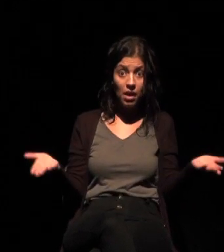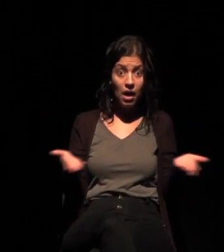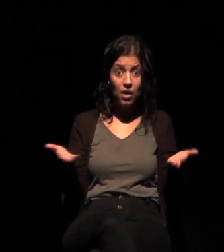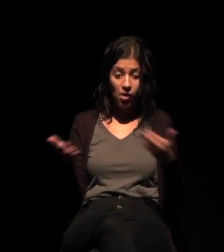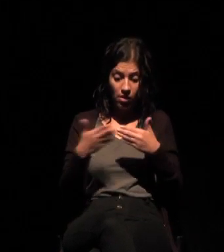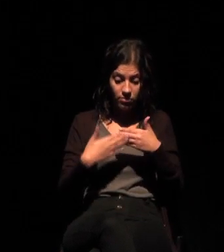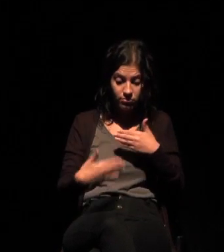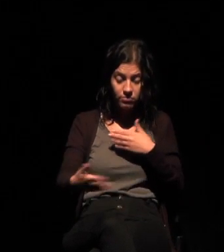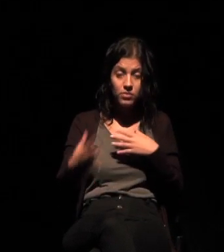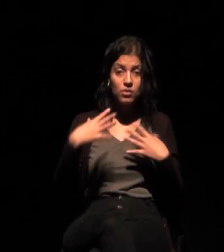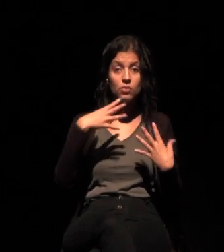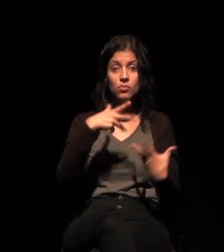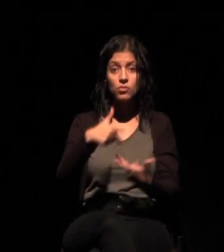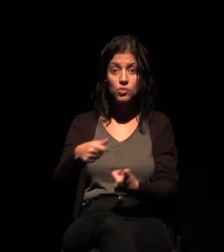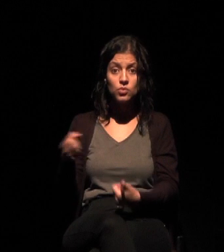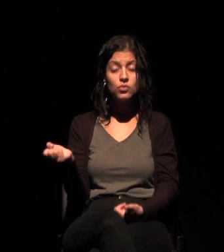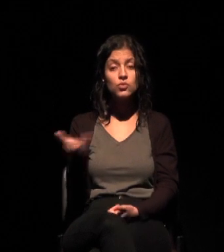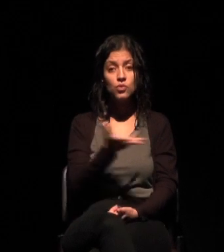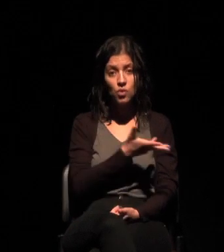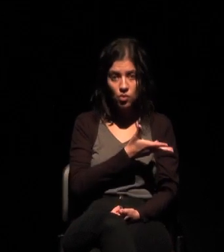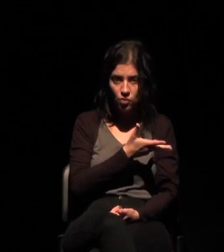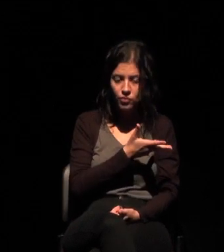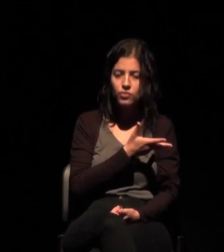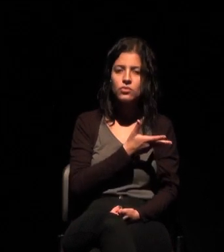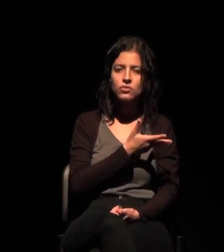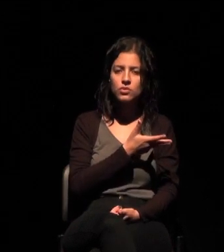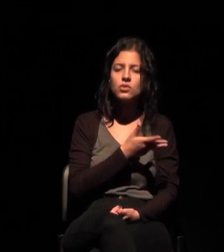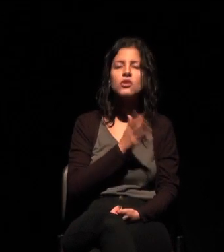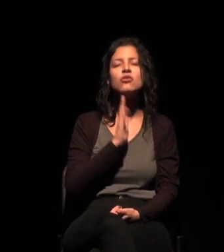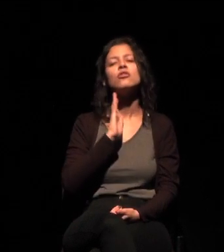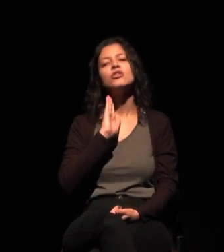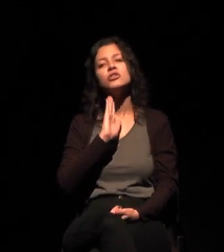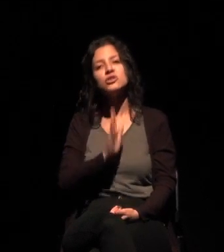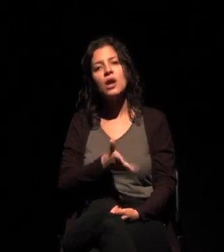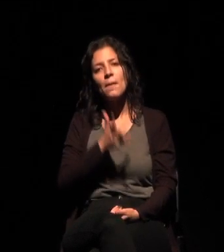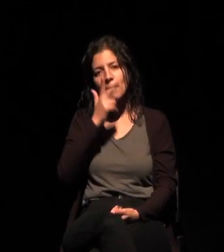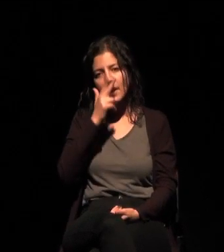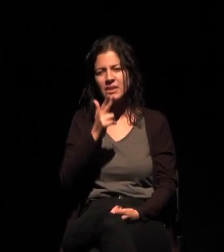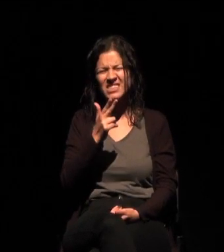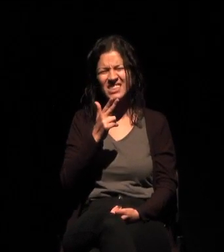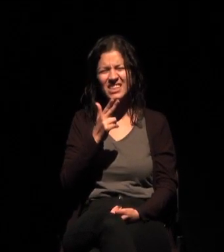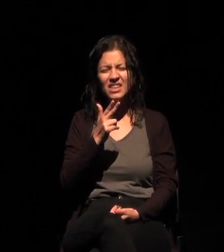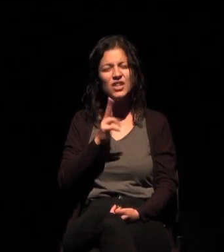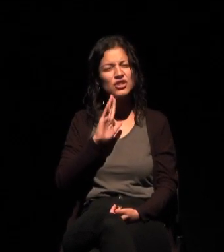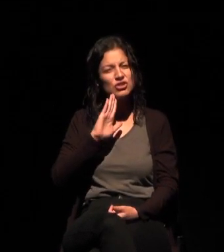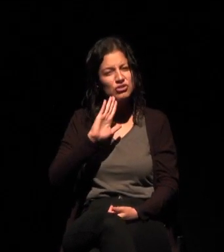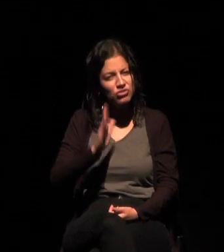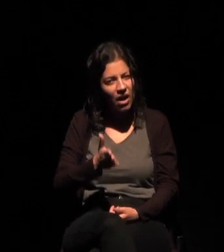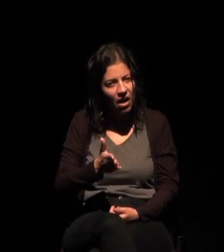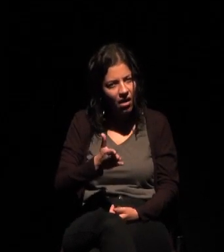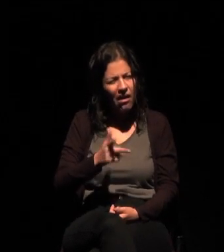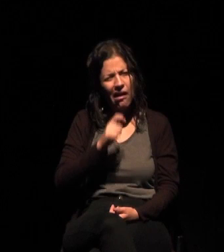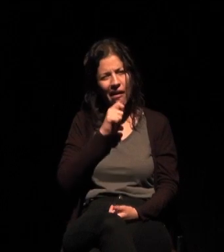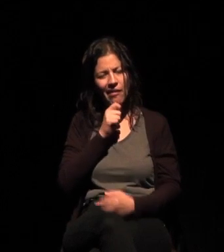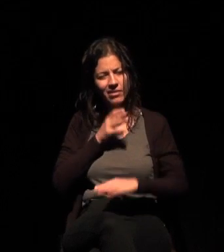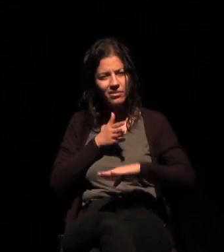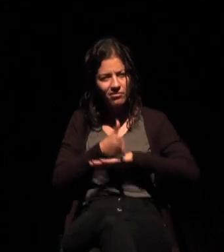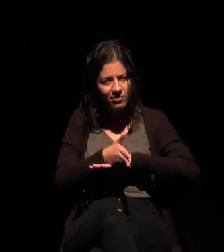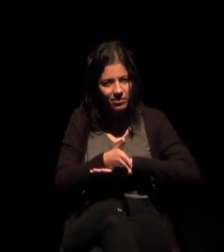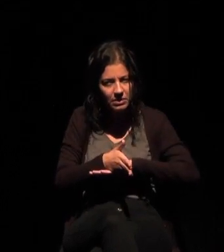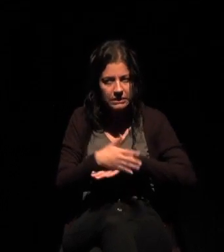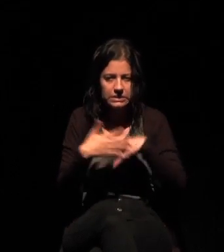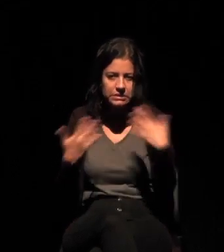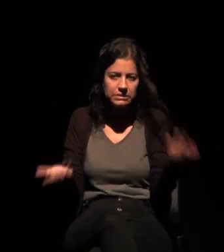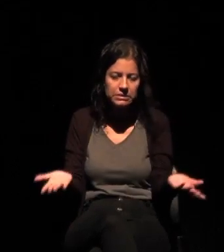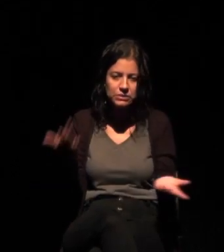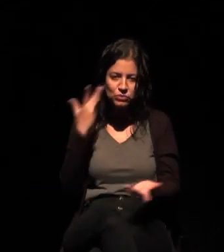onde todos estamos a entrar já estamos dentro nunca saí muito bem e portanto é questão de fundo é